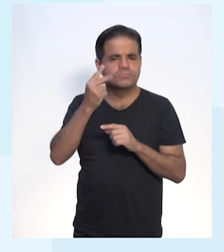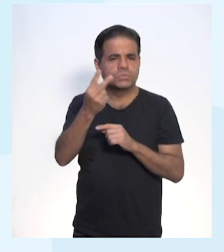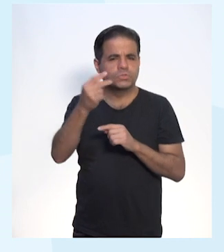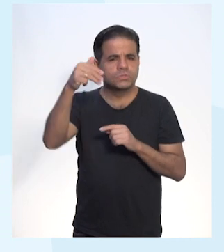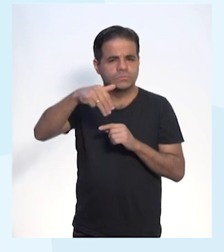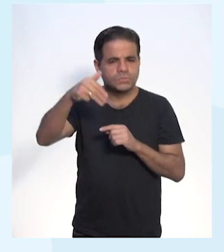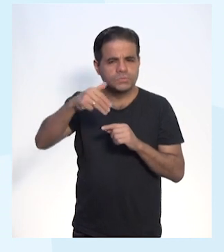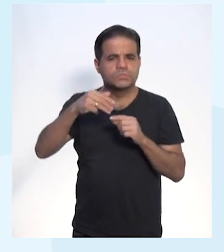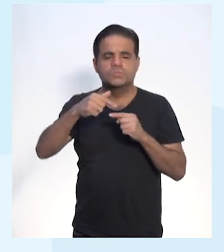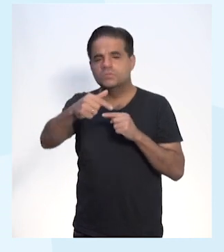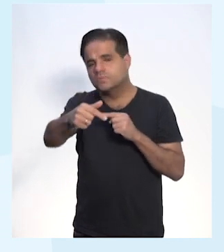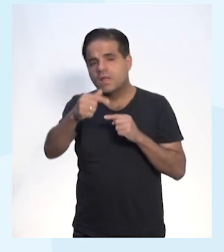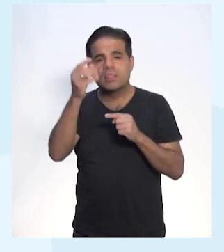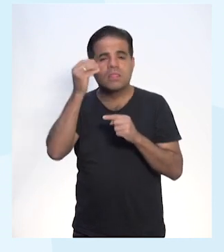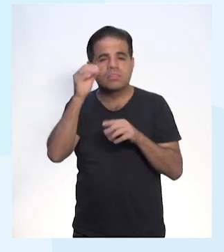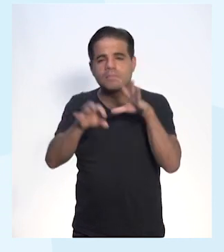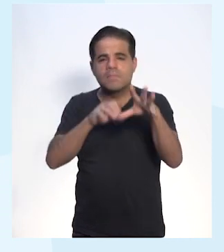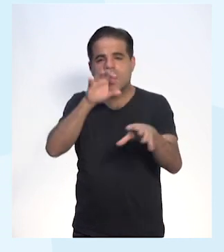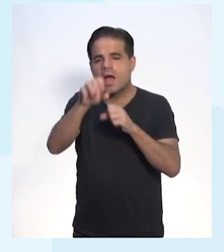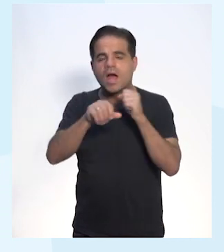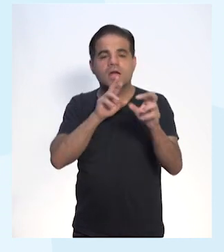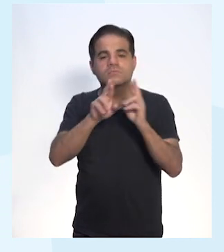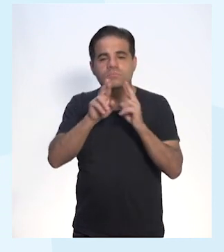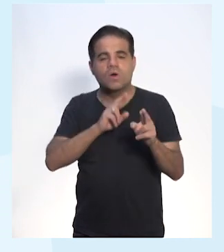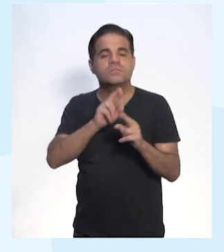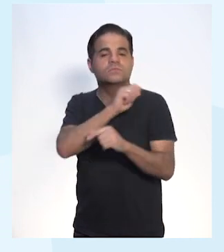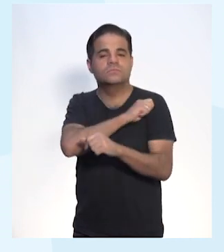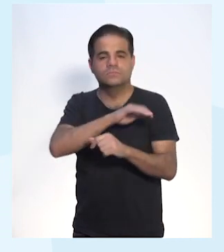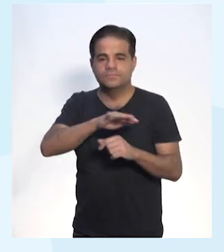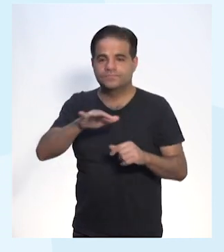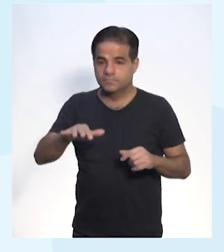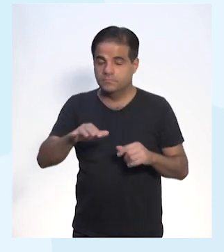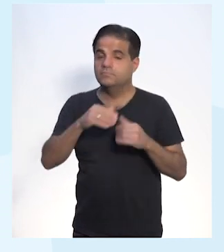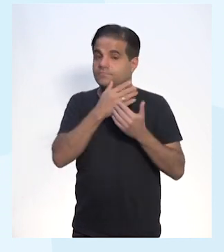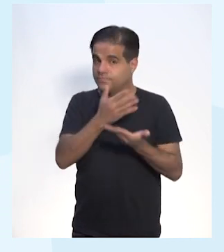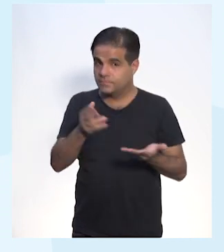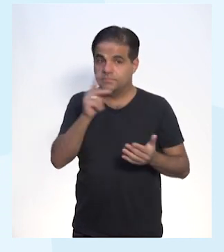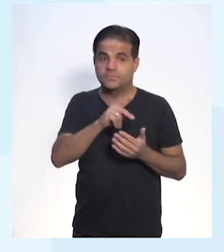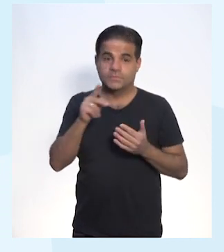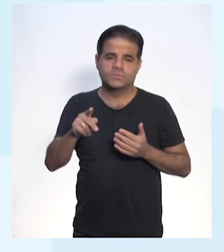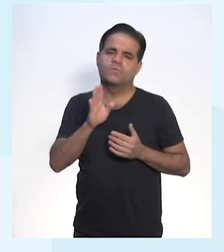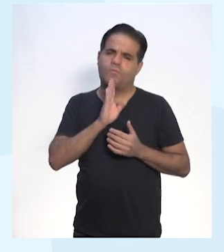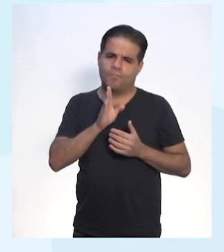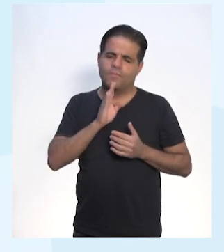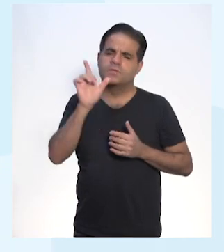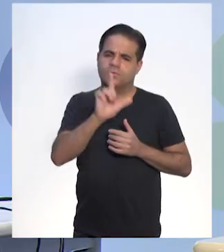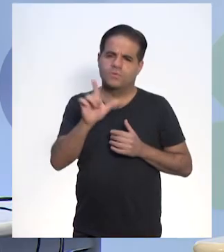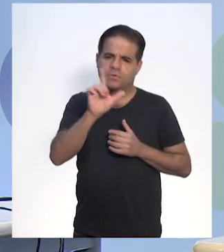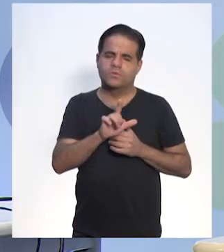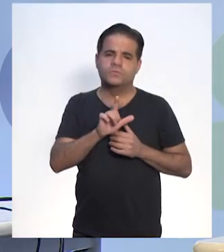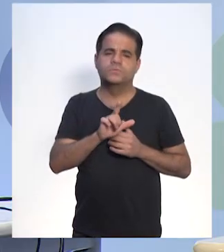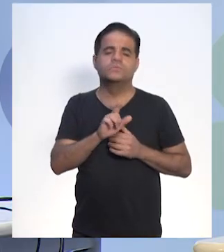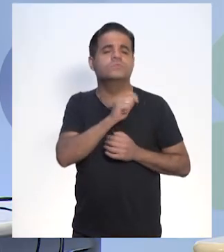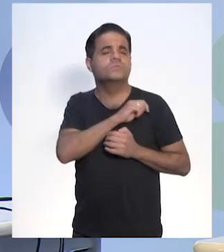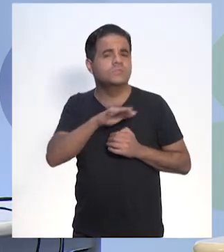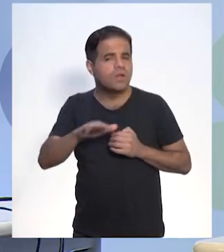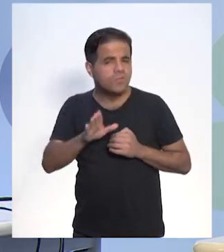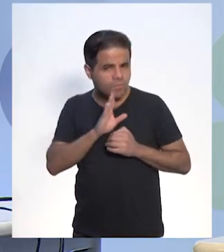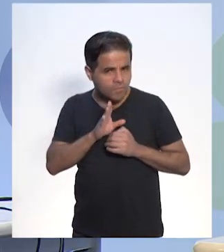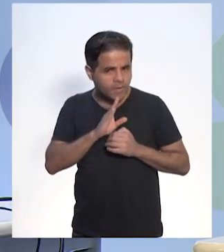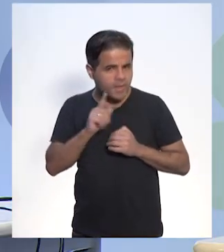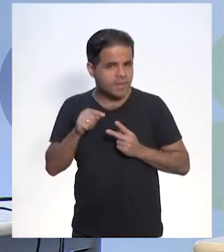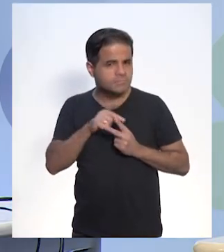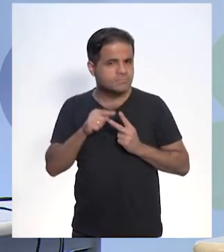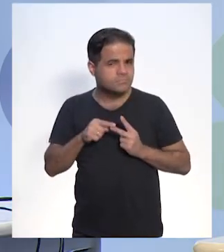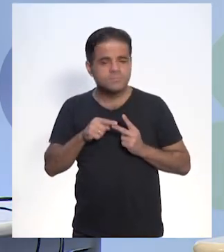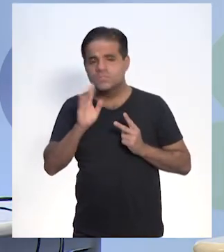minutinhos para vocês tentarem coletar a resposta dos alunos, porque vocês, professores, obviamente conhecem. Agora, e os alunos? Será que eles